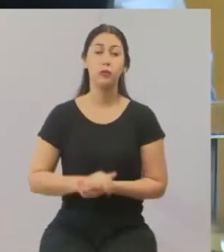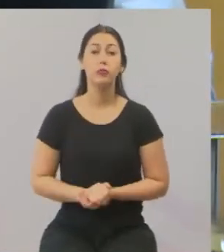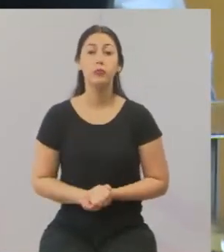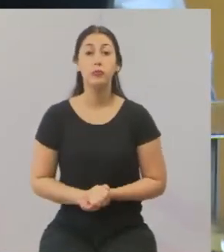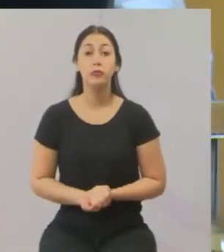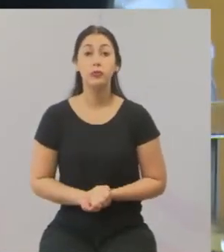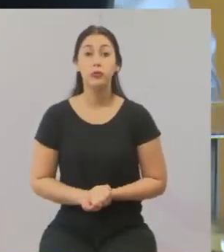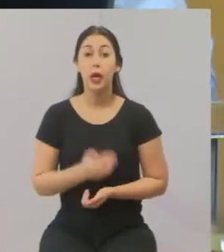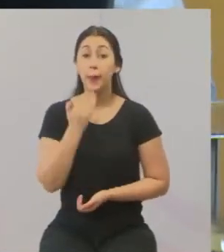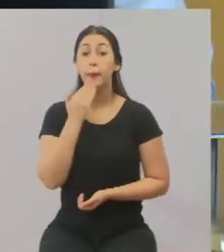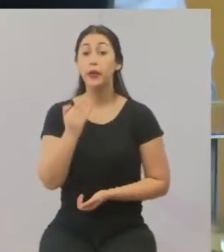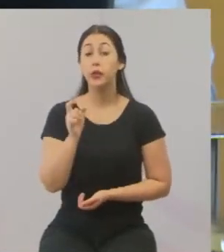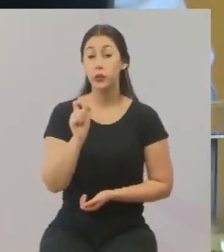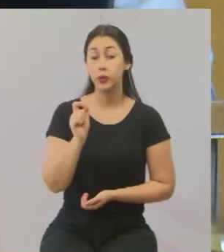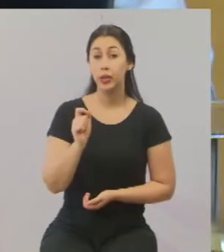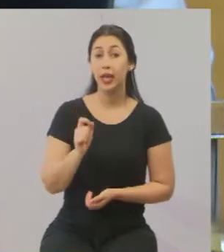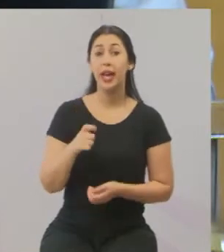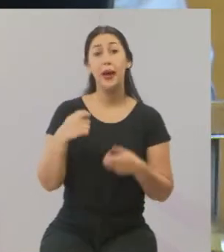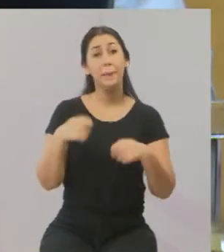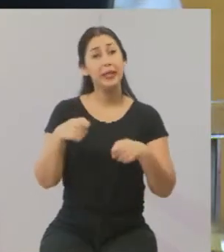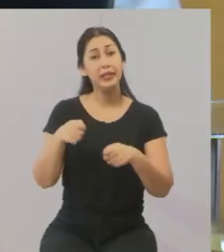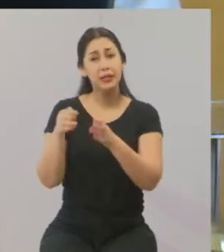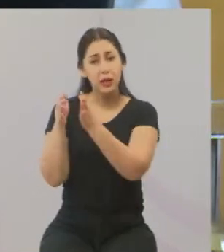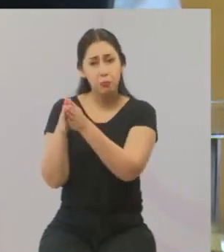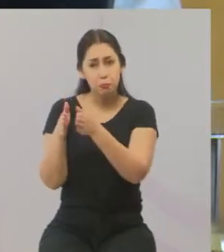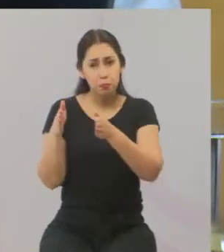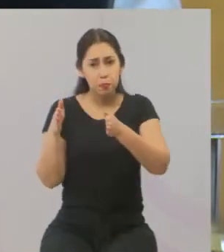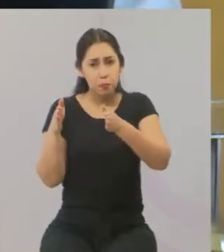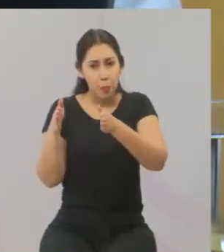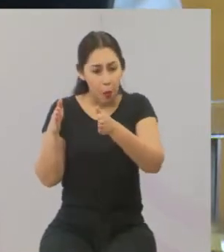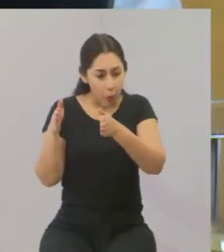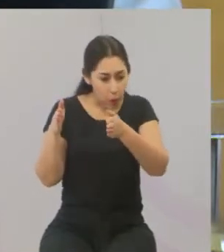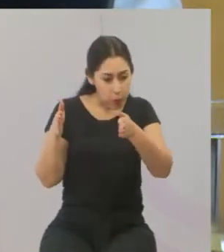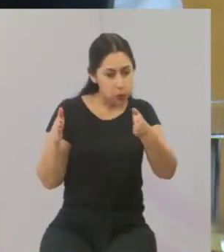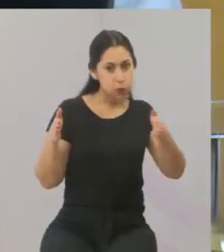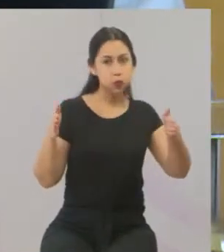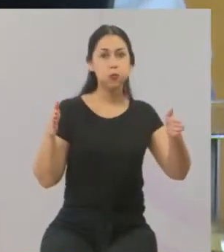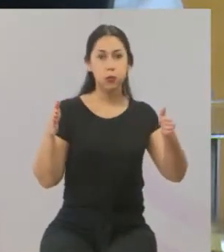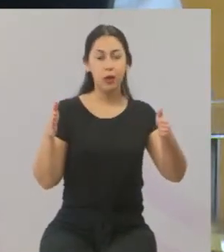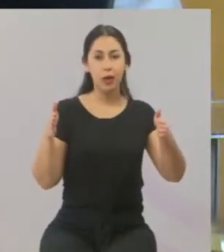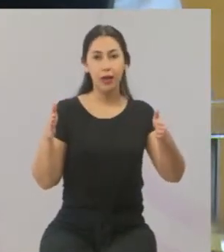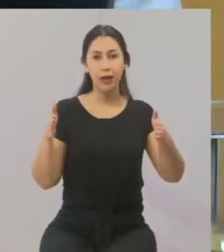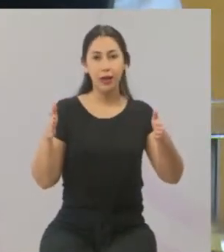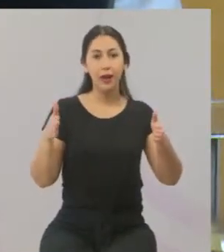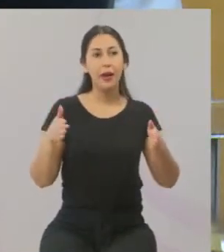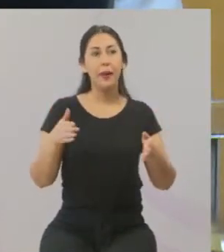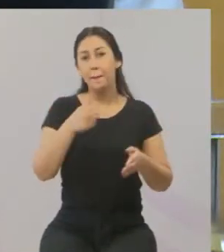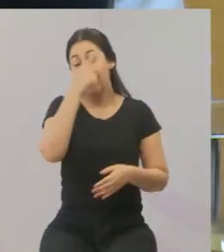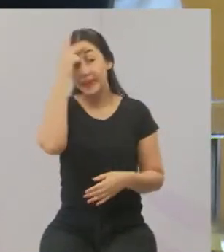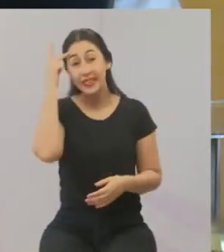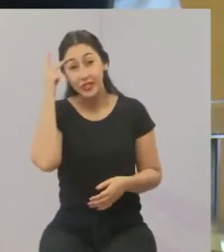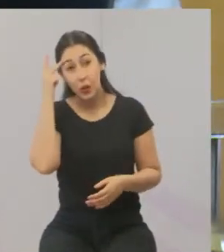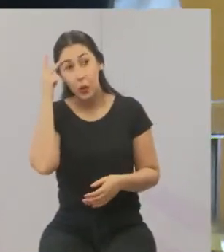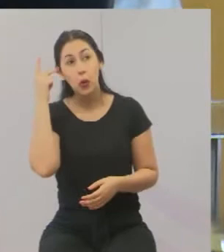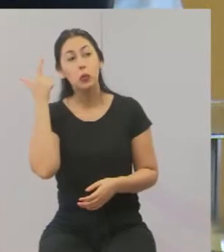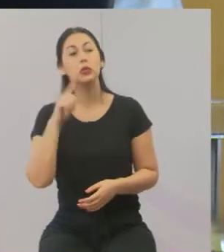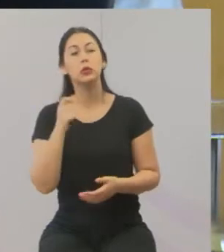Elétrica, solicitando a extensão do prazo para que as concessionárias de energia elétrica efetuem o corte de fornecimento de energia